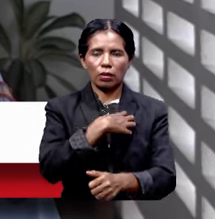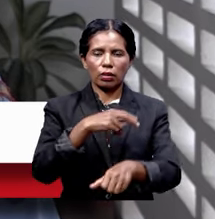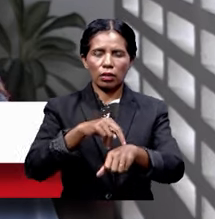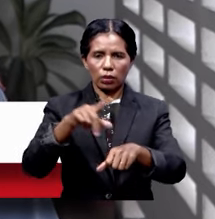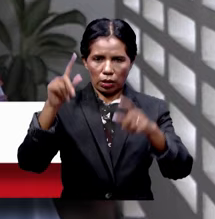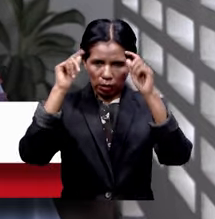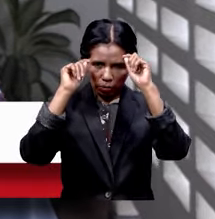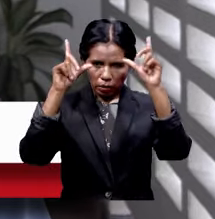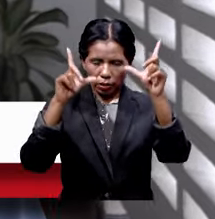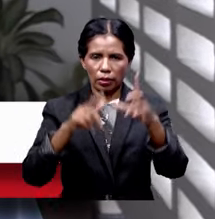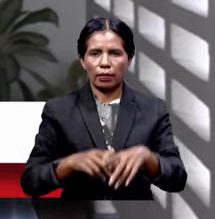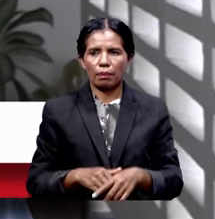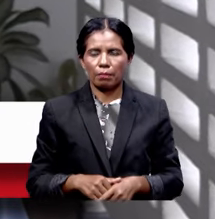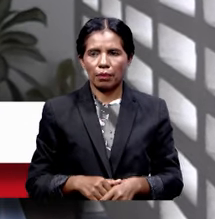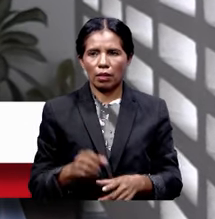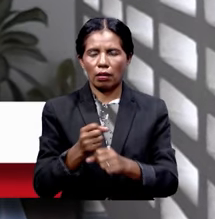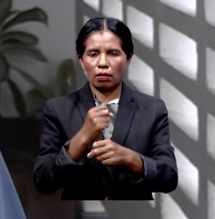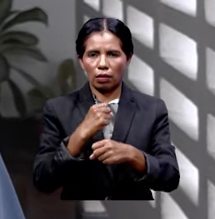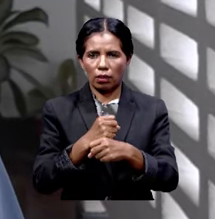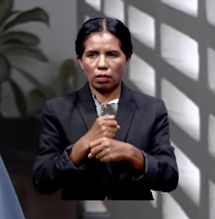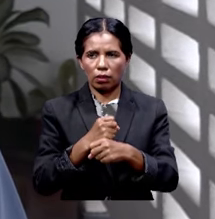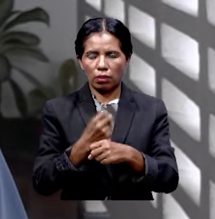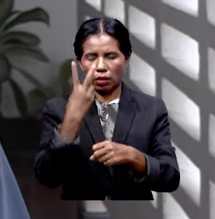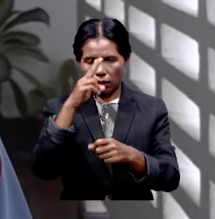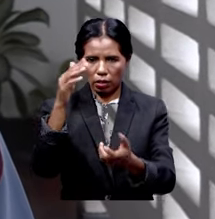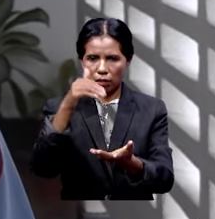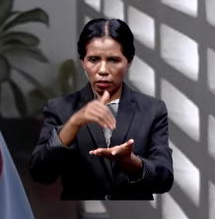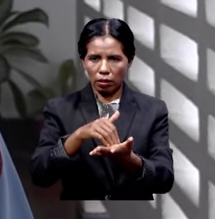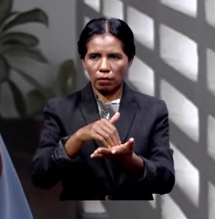Leste halo avaliação